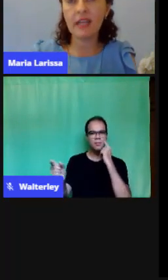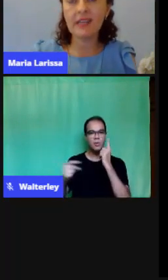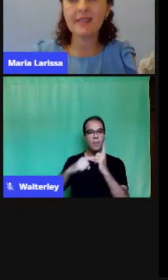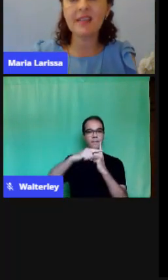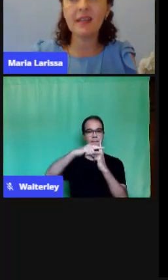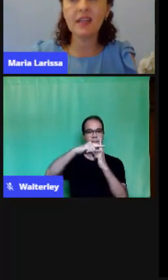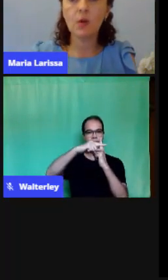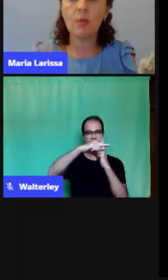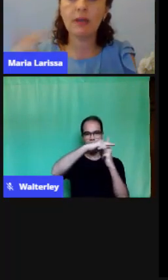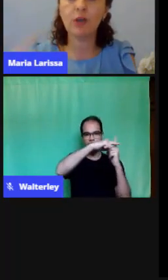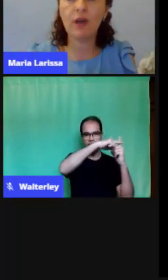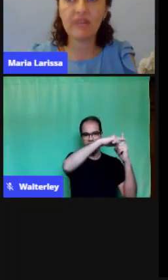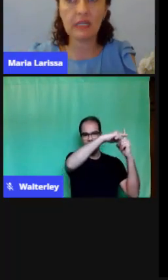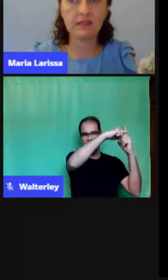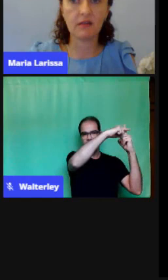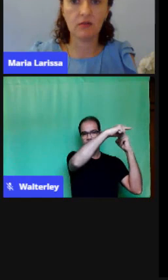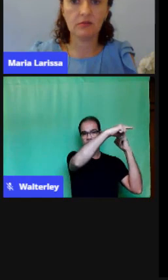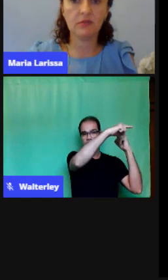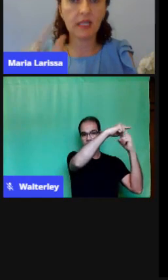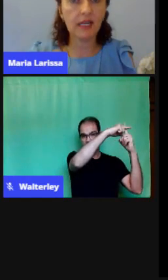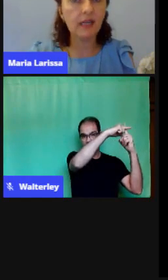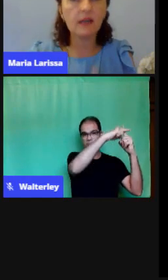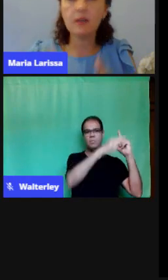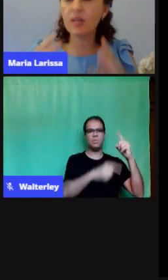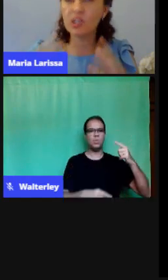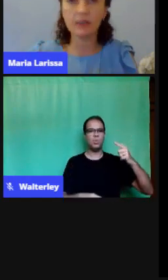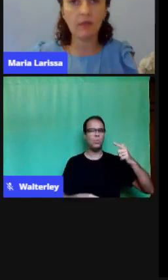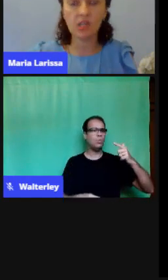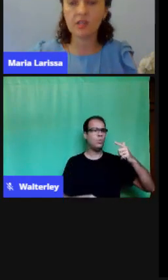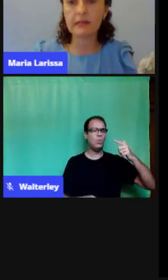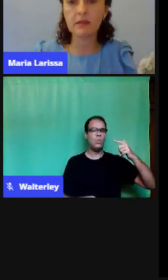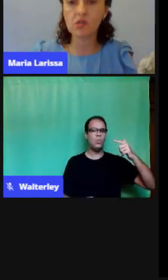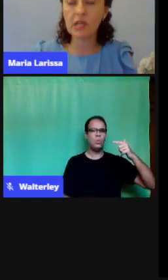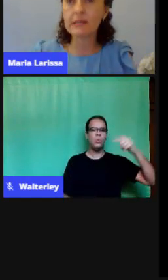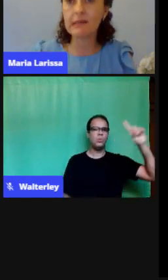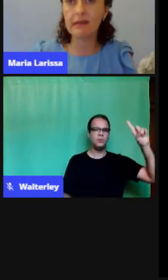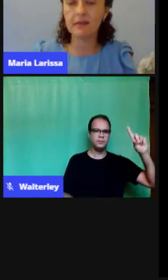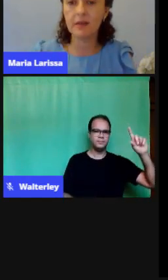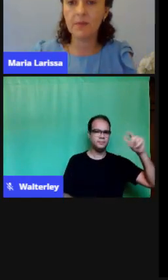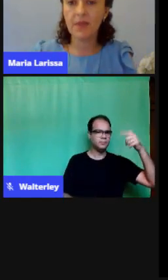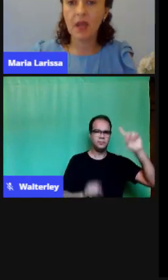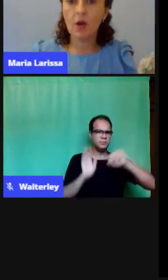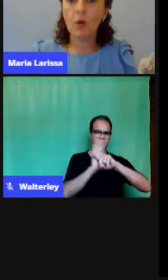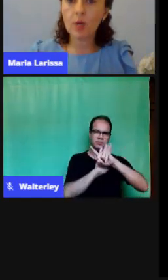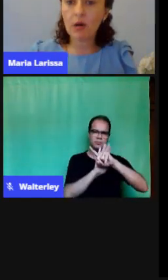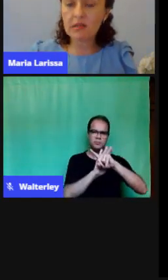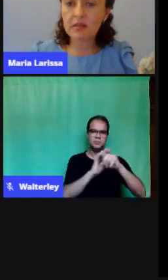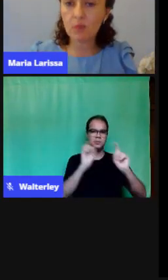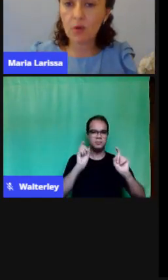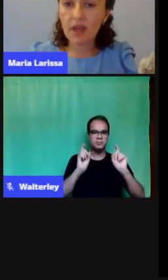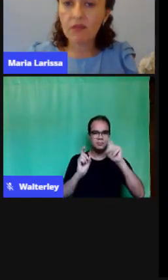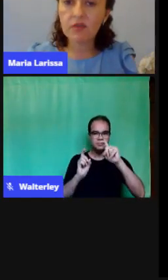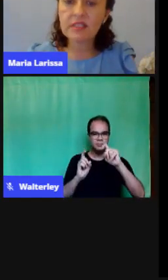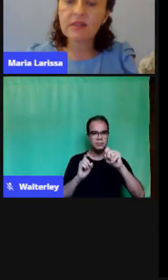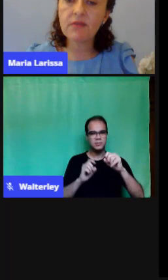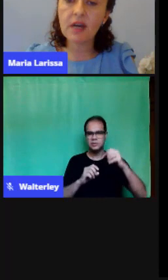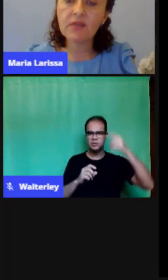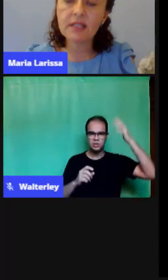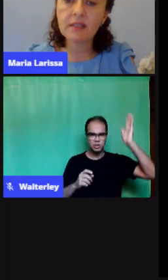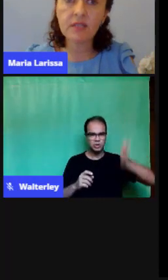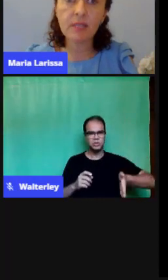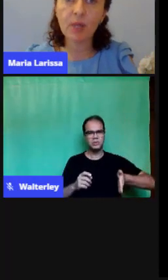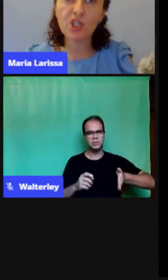você vai inserir uma nova questão. Então, você clica e imediatamente essa questão já é inserida. O próximo,